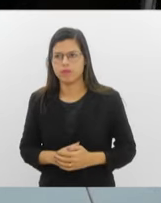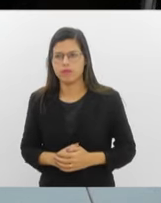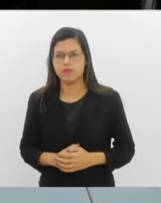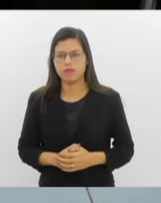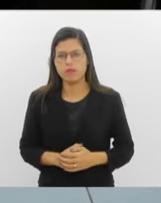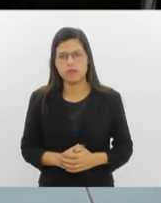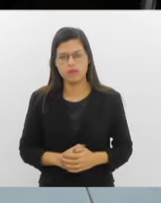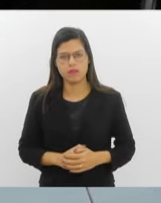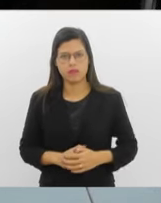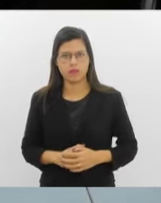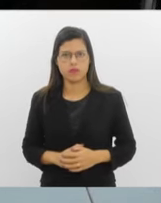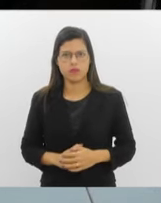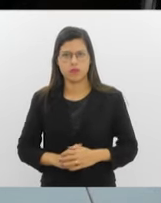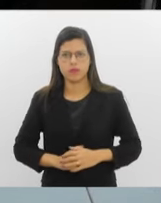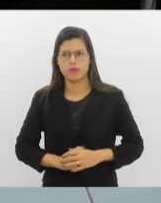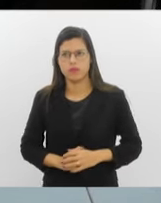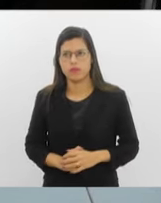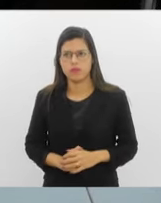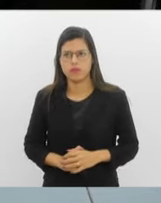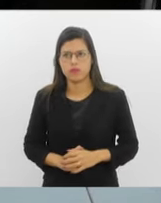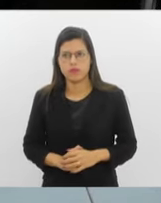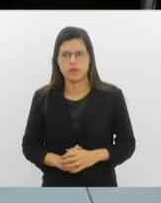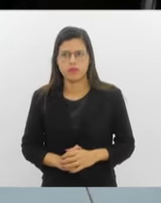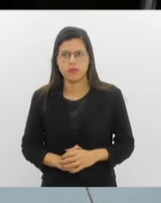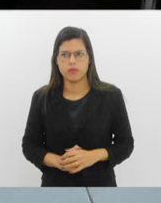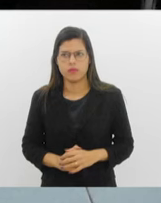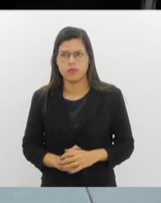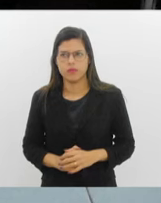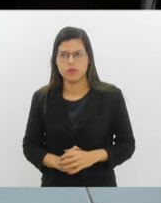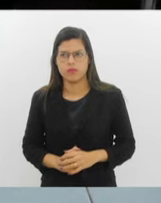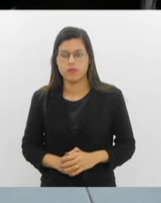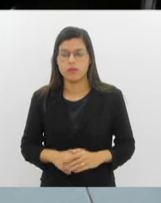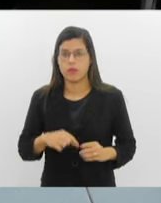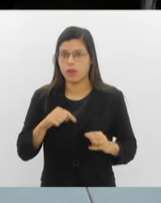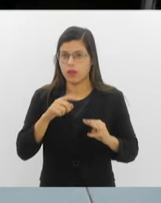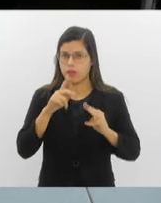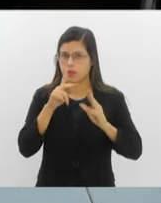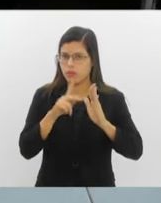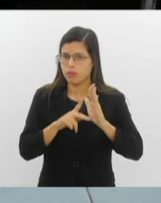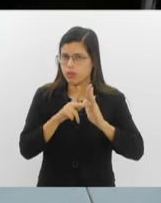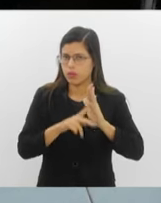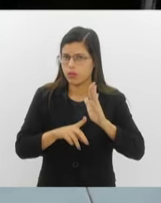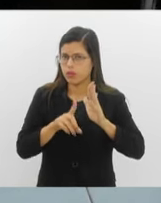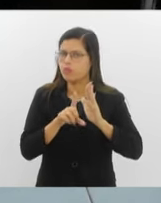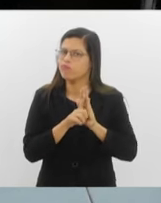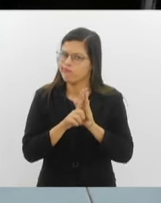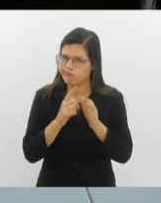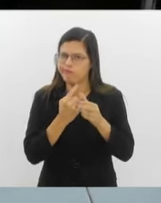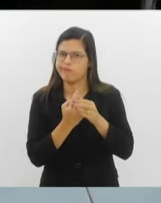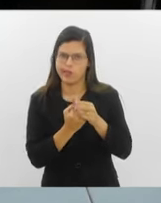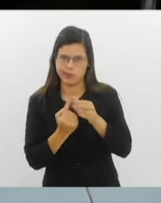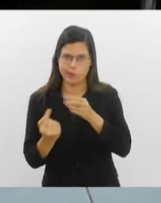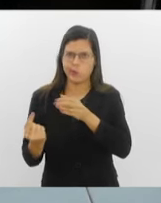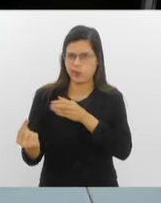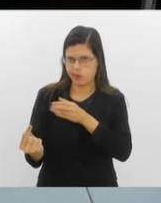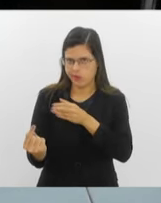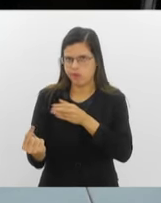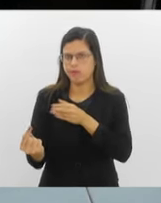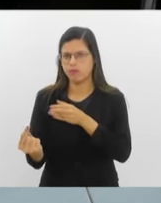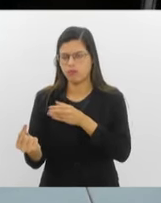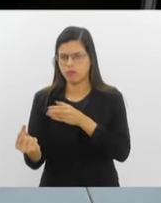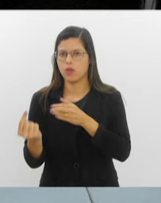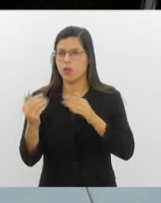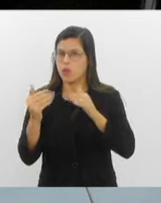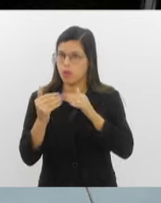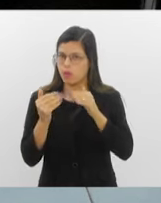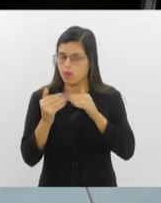que esse é um projeto que trata de exclusão. Concordo com Vossa